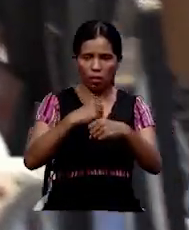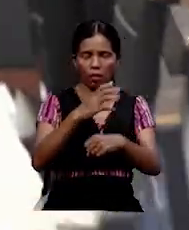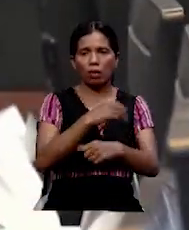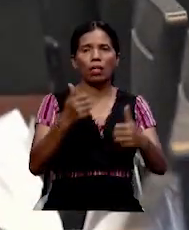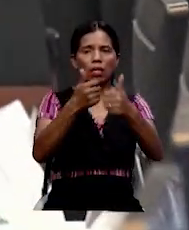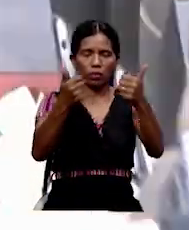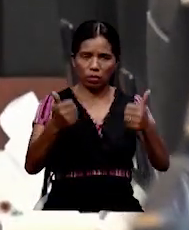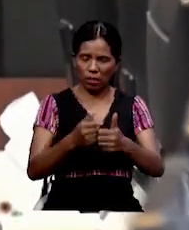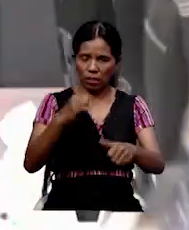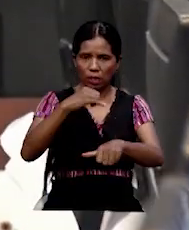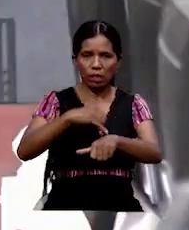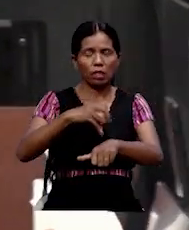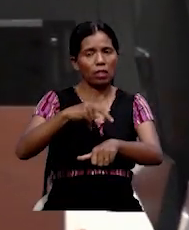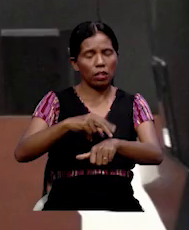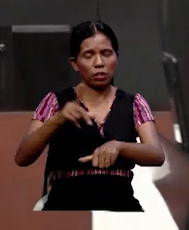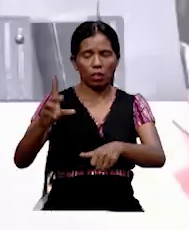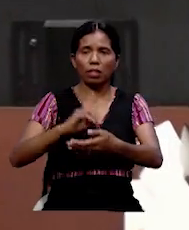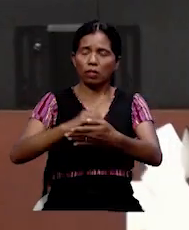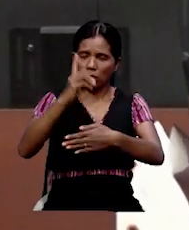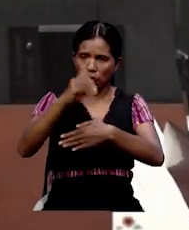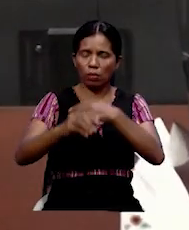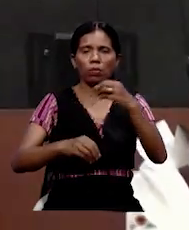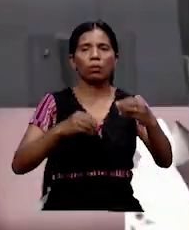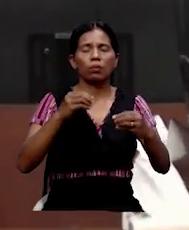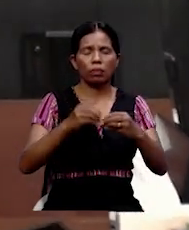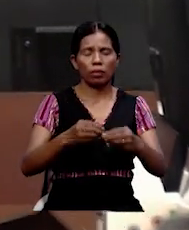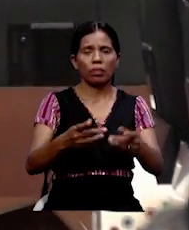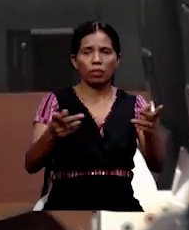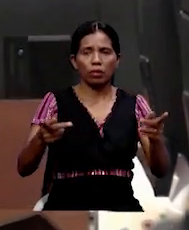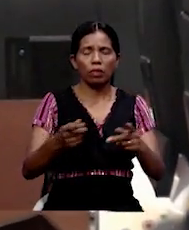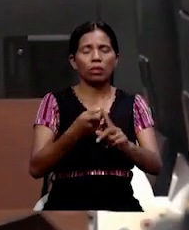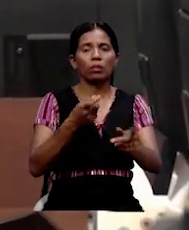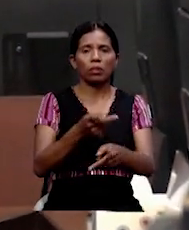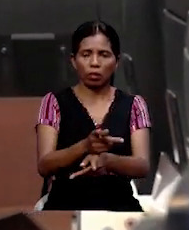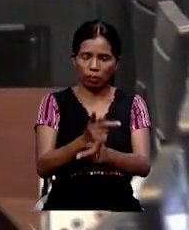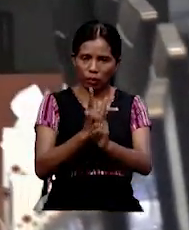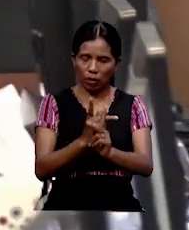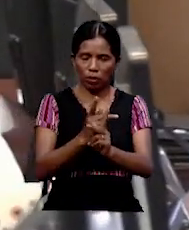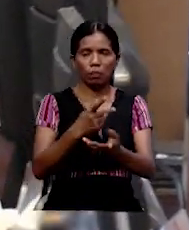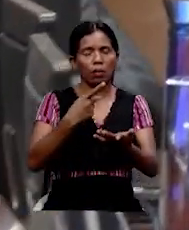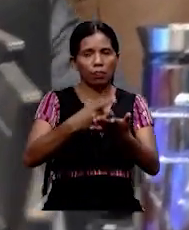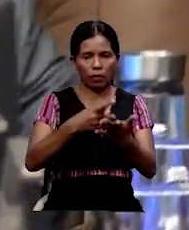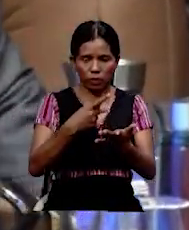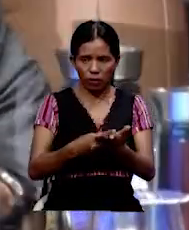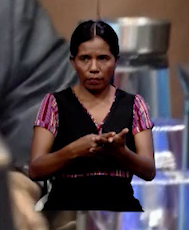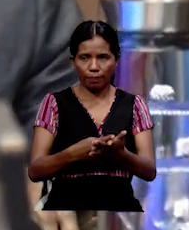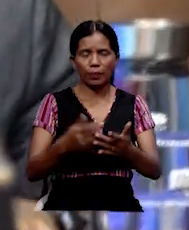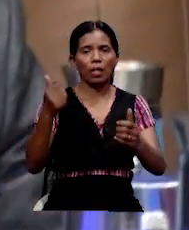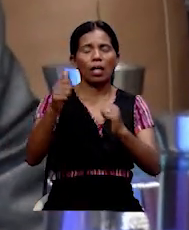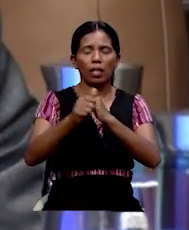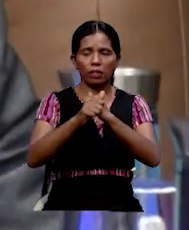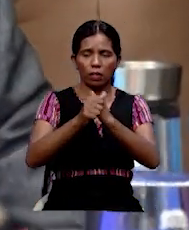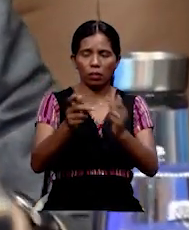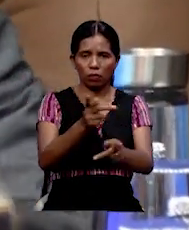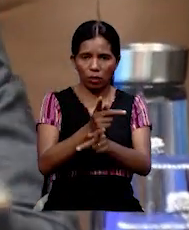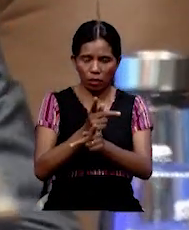Associação Internacional de Desenvolvimento com a ba condição o seu empréstimo para projeto Ação Cuidado